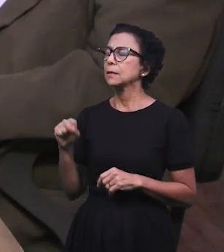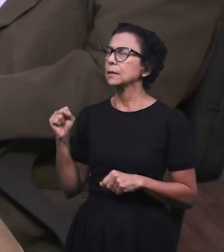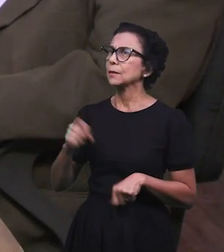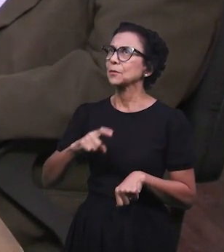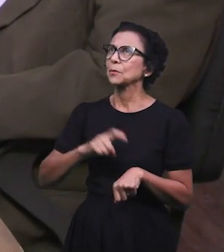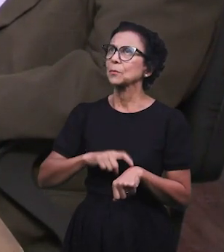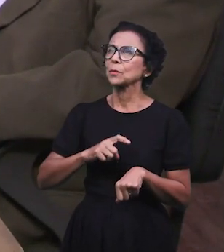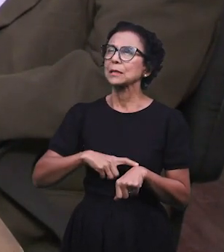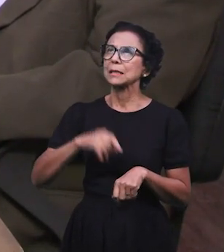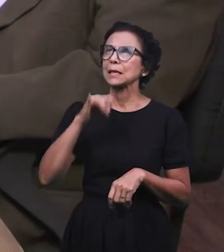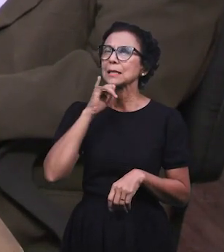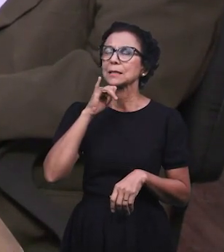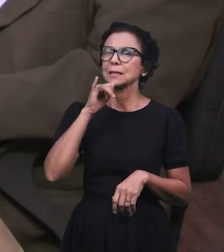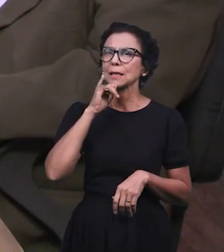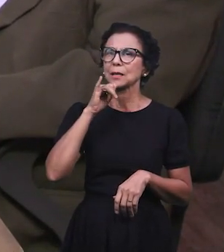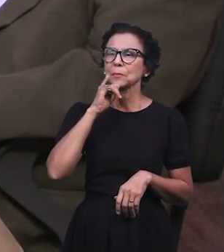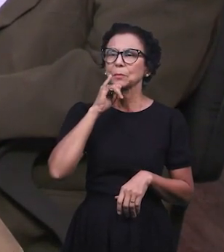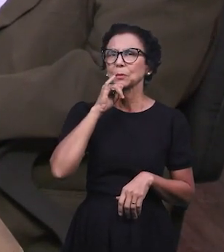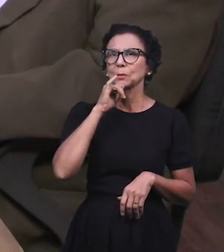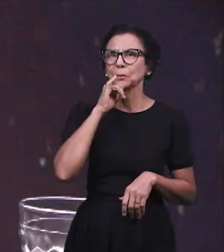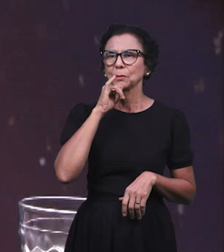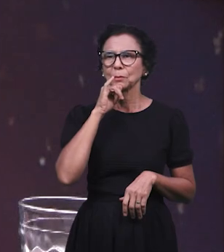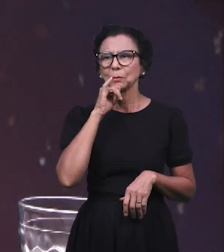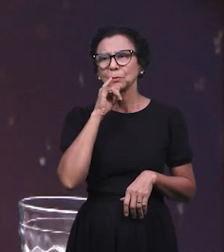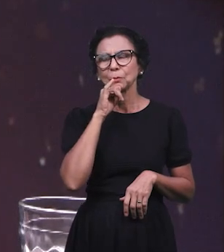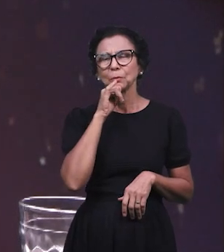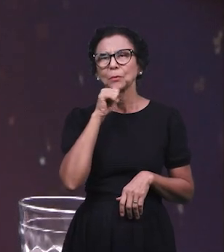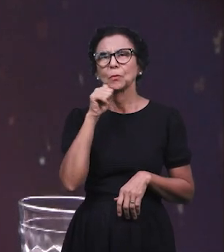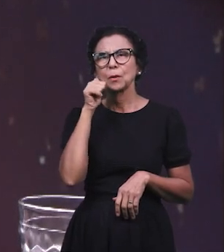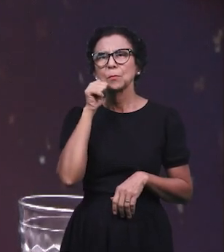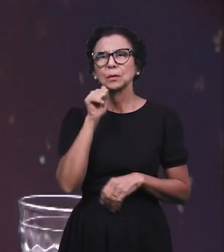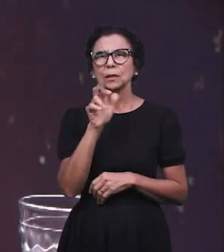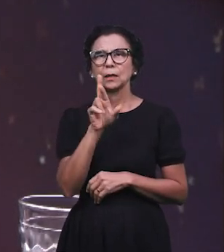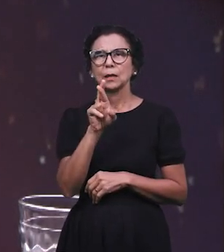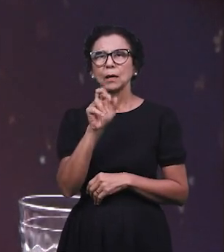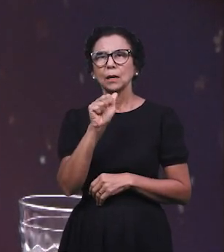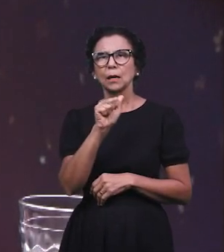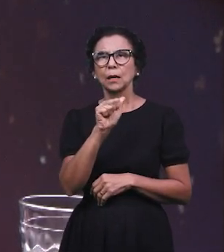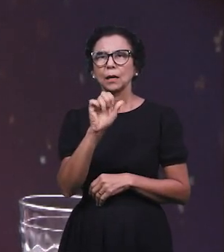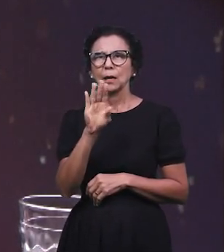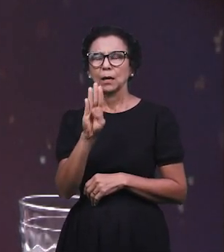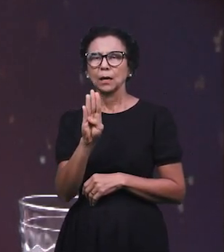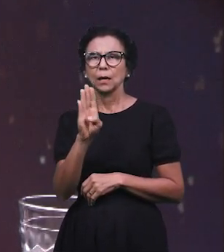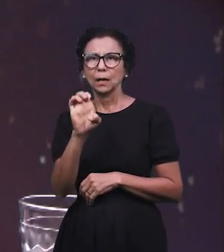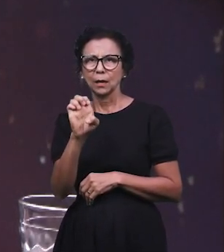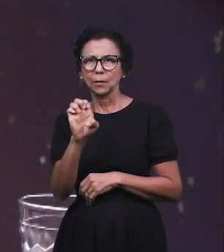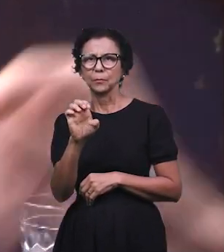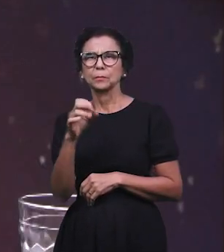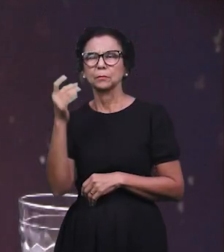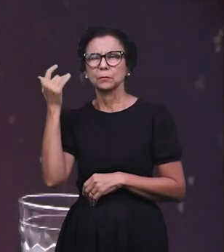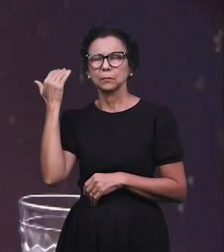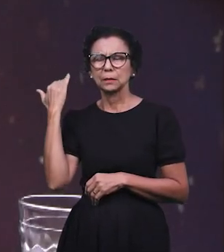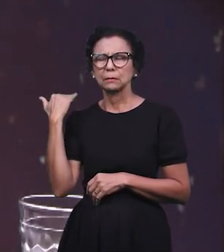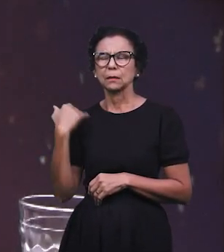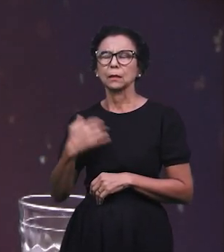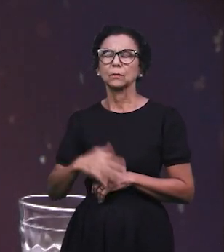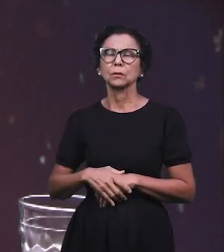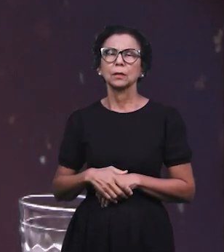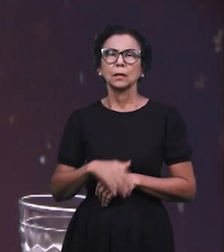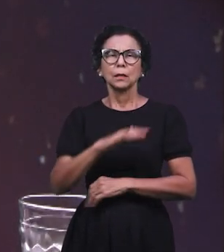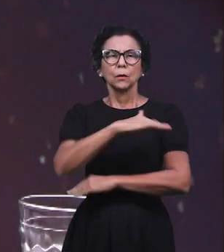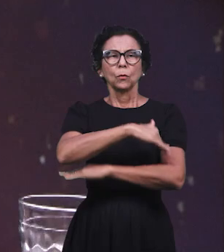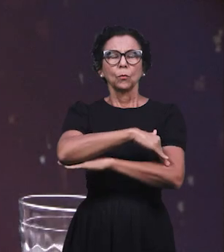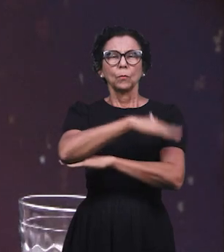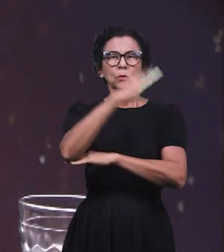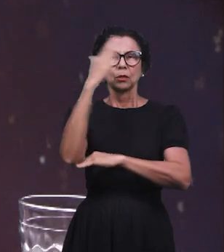o livramento dado, por exemplo, né, à família de Raabe, né, quando ela coloca ali o fio escarlate ali